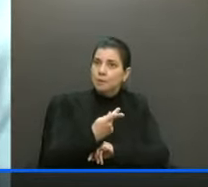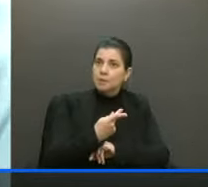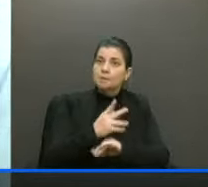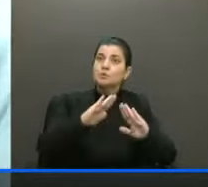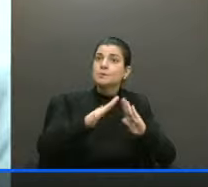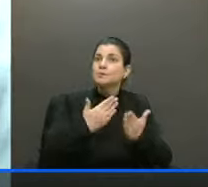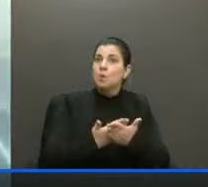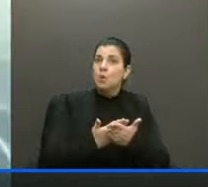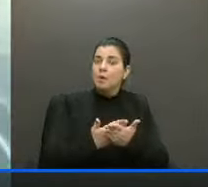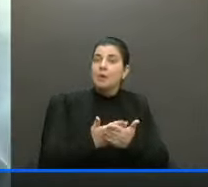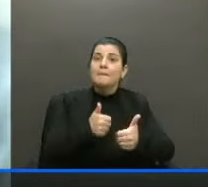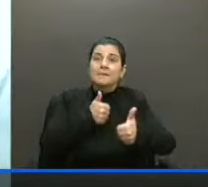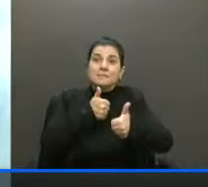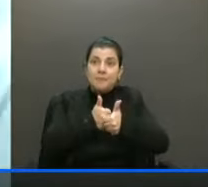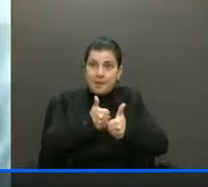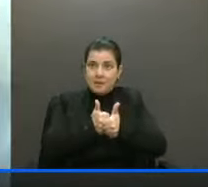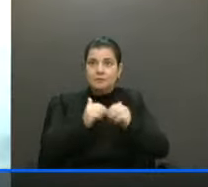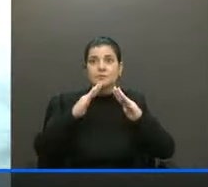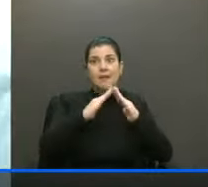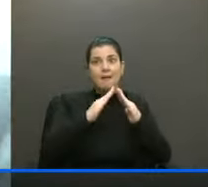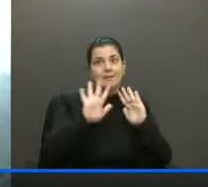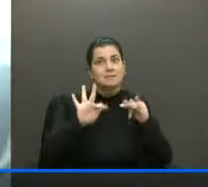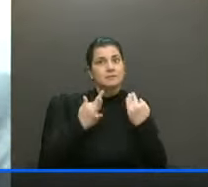da família.